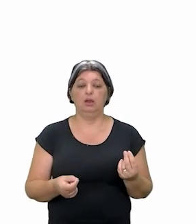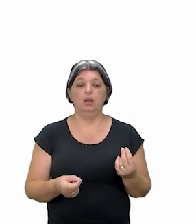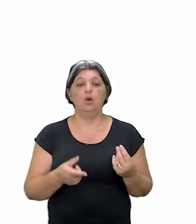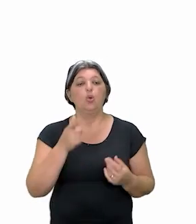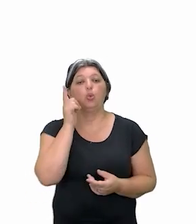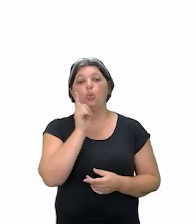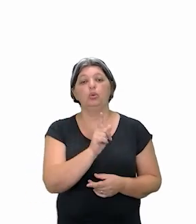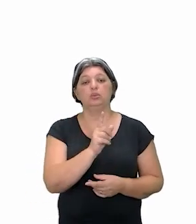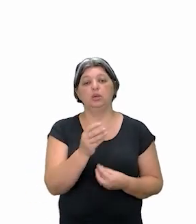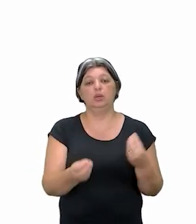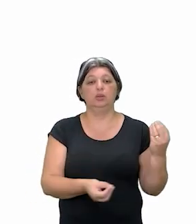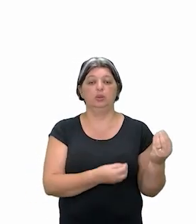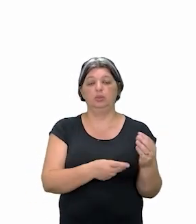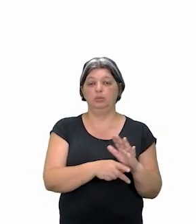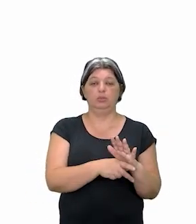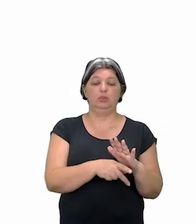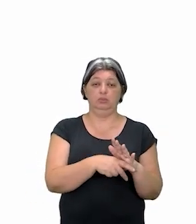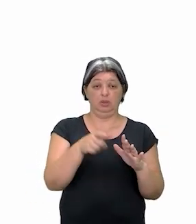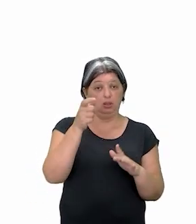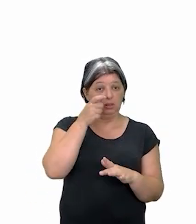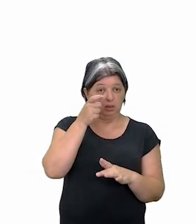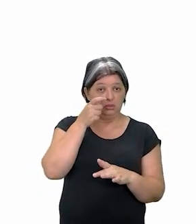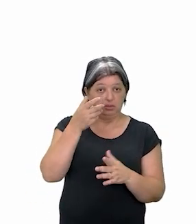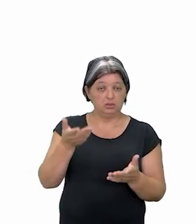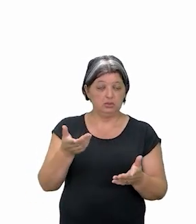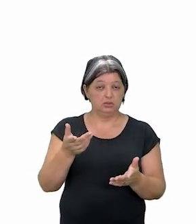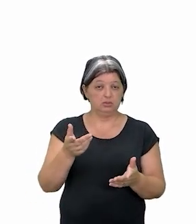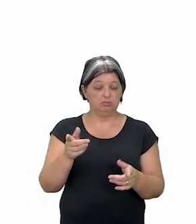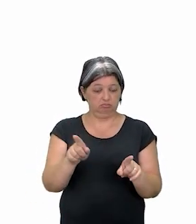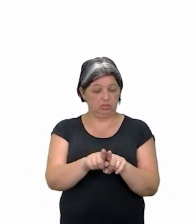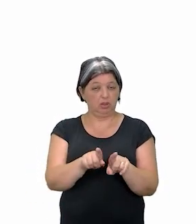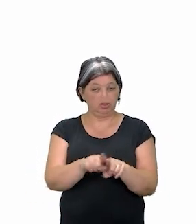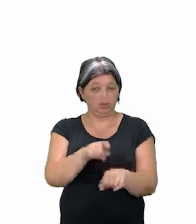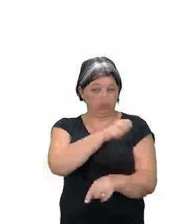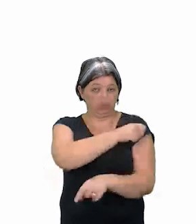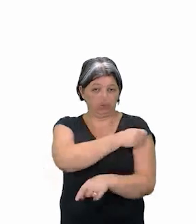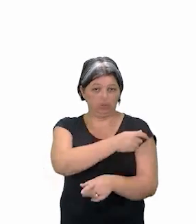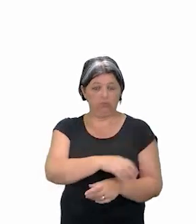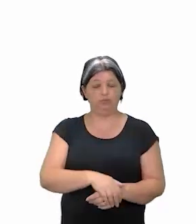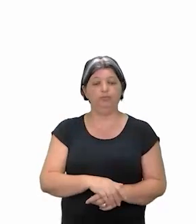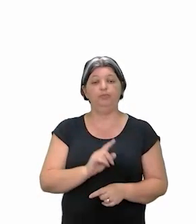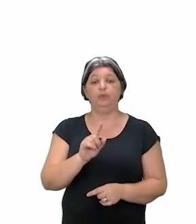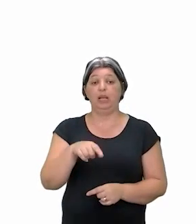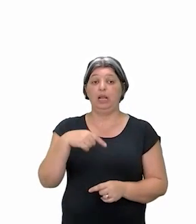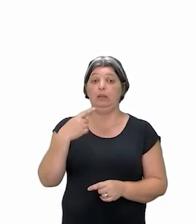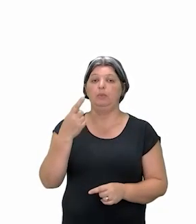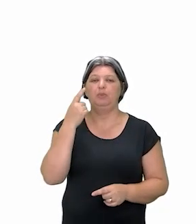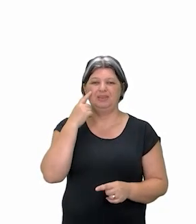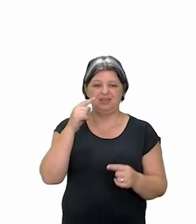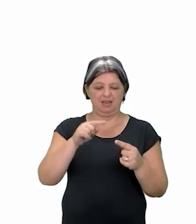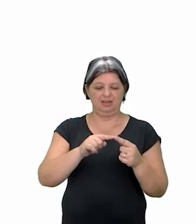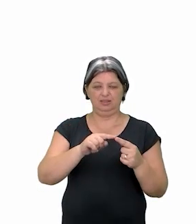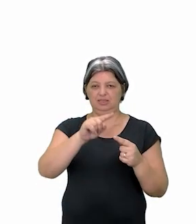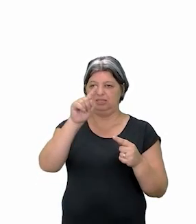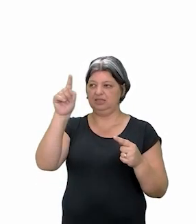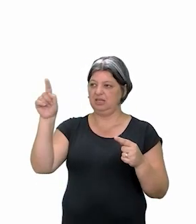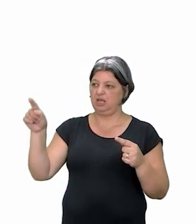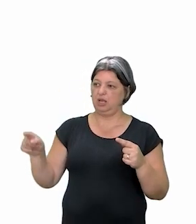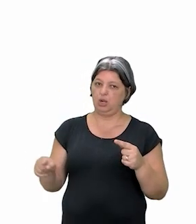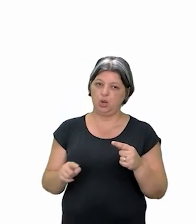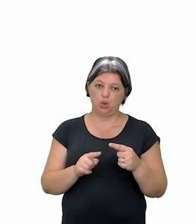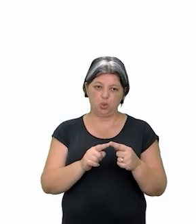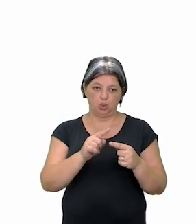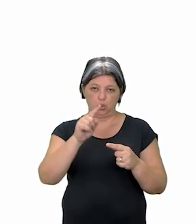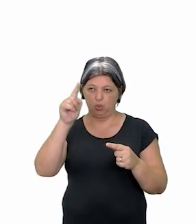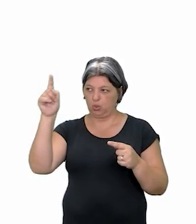trazer práticas mais interessantes até mesmo para os alunos. Depois também é um ciclo, vejam que esse ciclo está funcionando